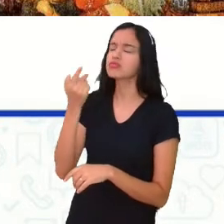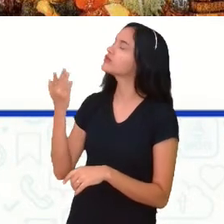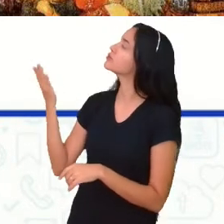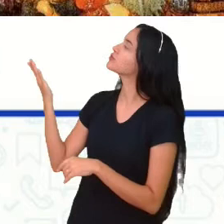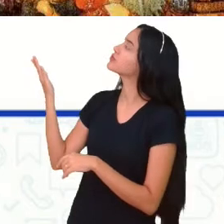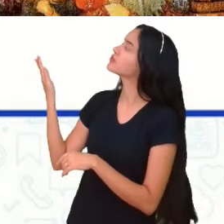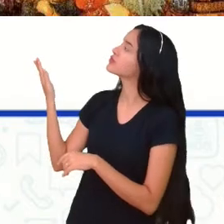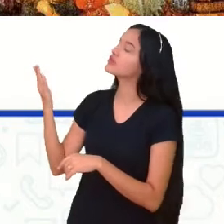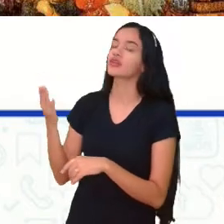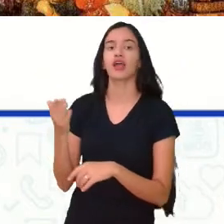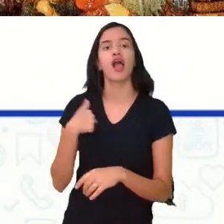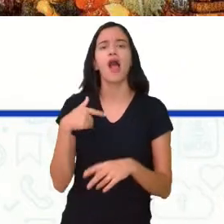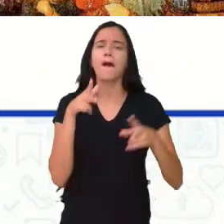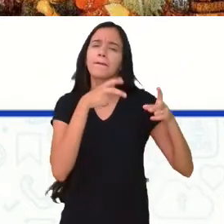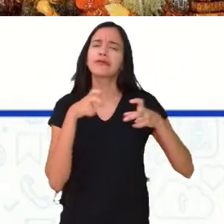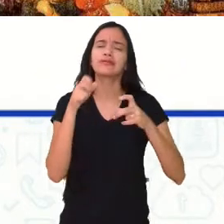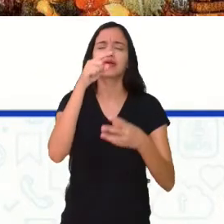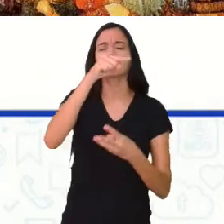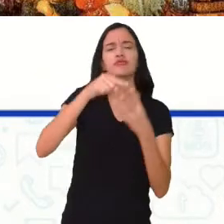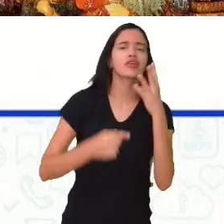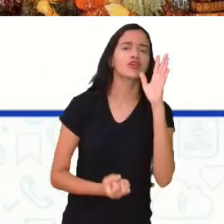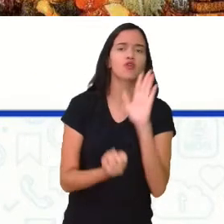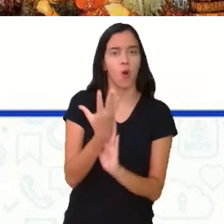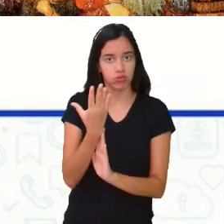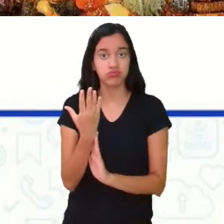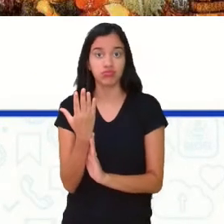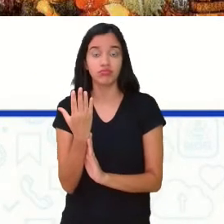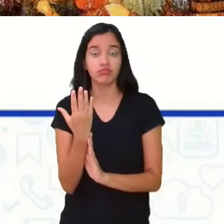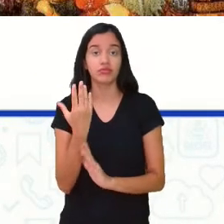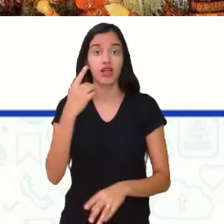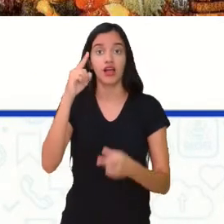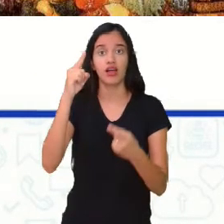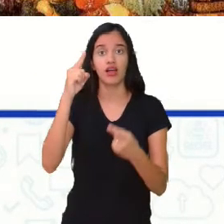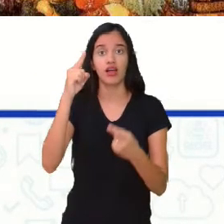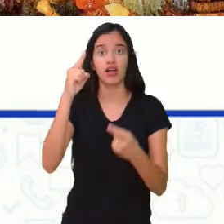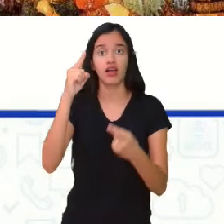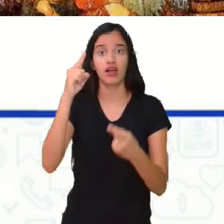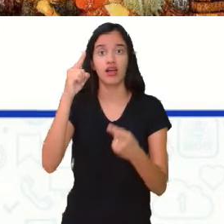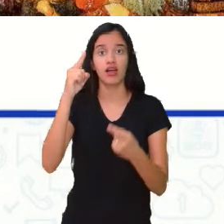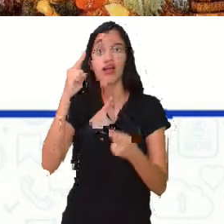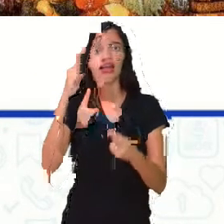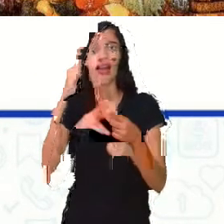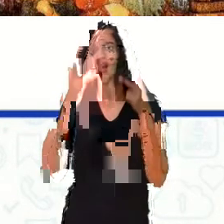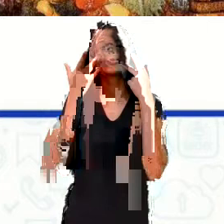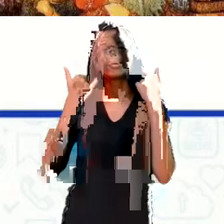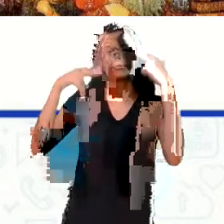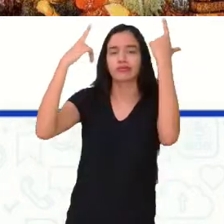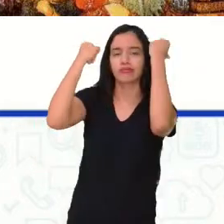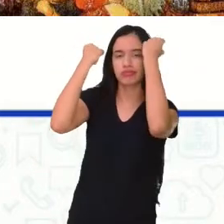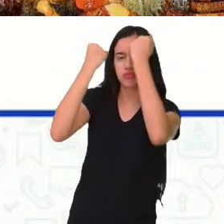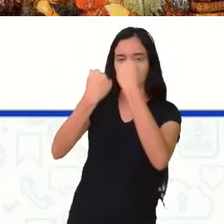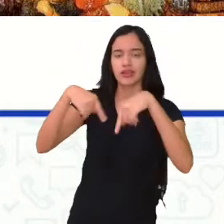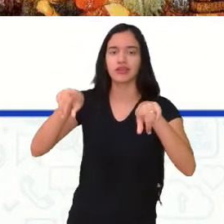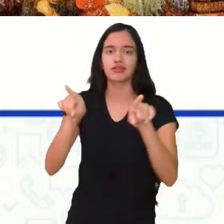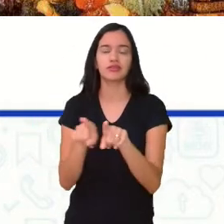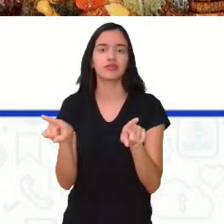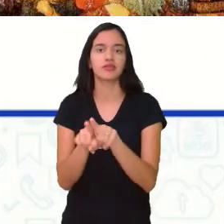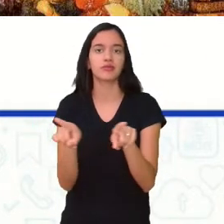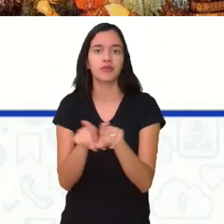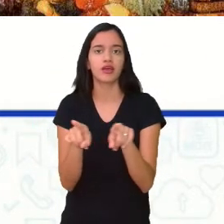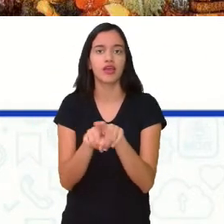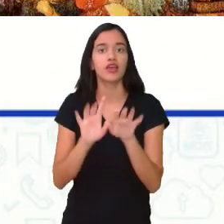detectou 3 origens para o teatro de rua, né? O teatro na Grécia, com o culto, primeiro com